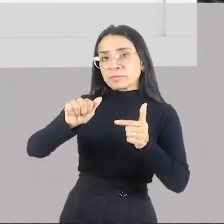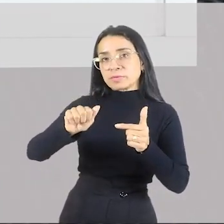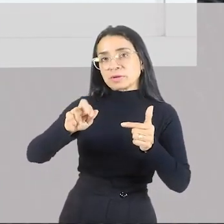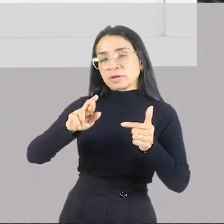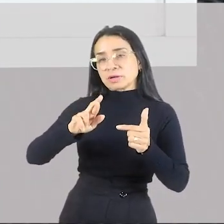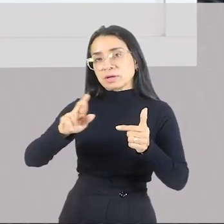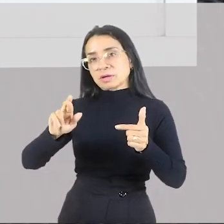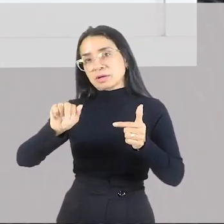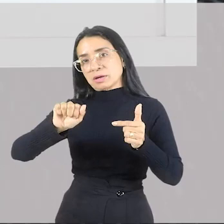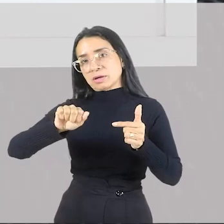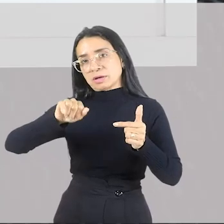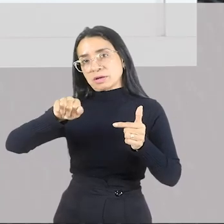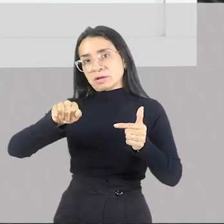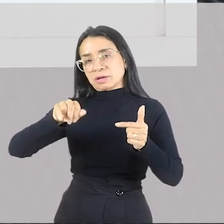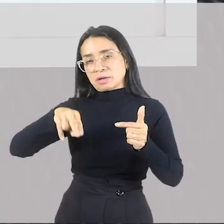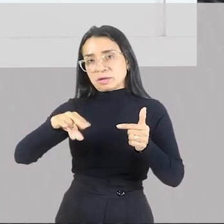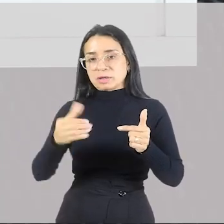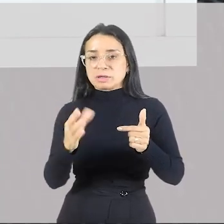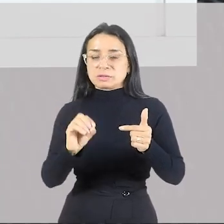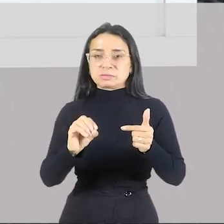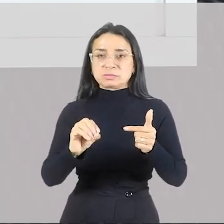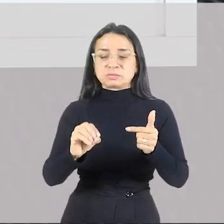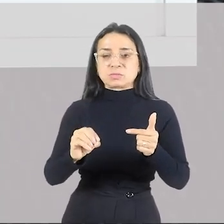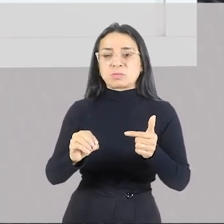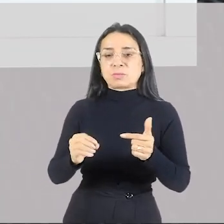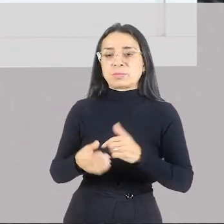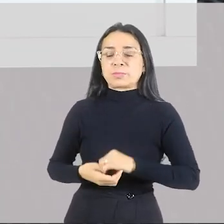nesse caso aqui, o grupo PMP,